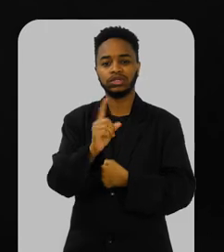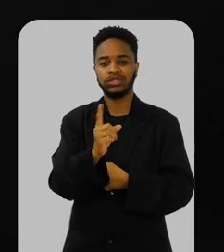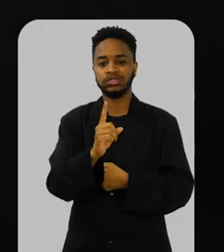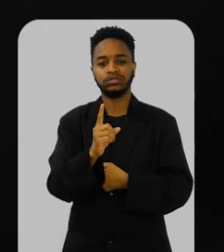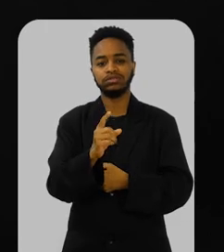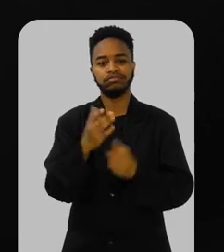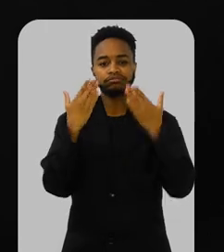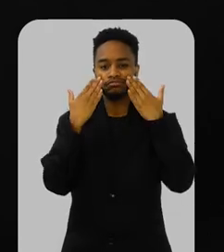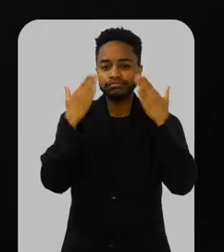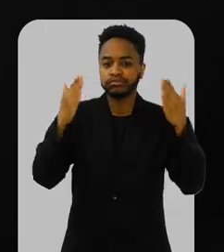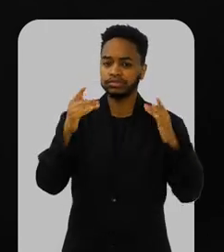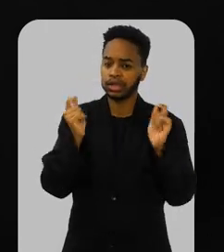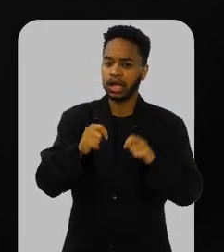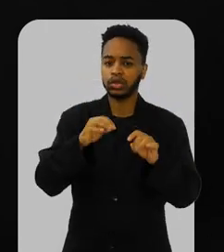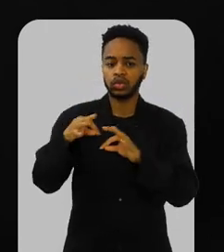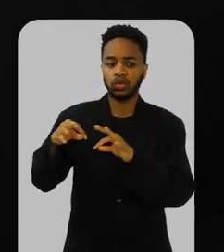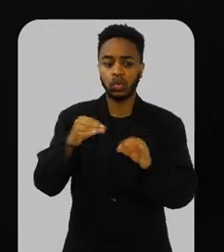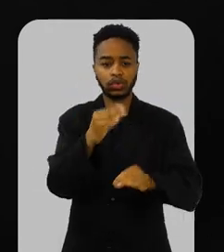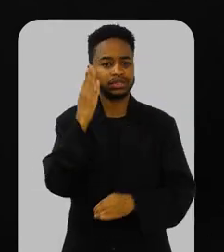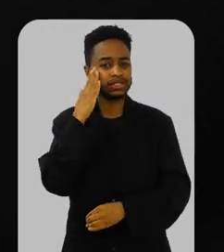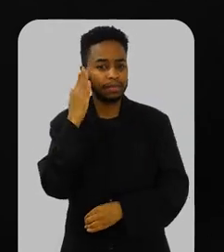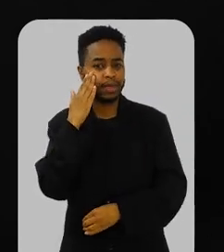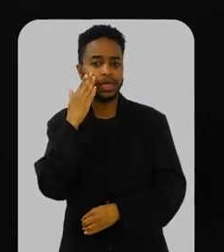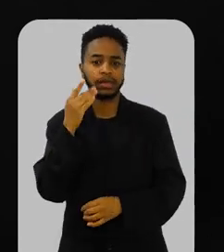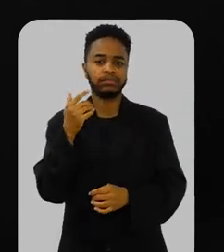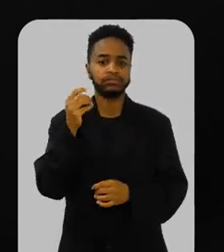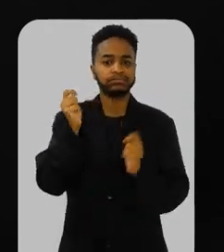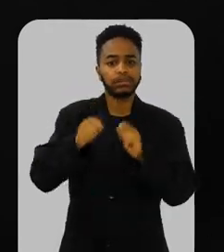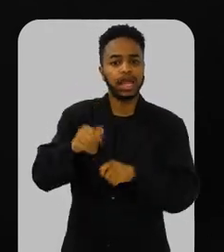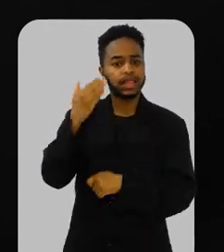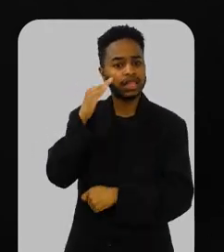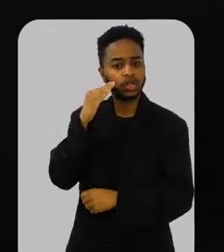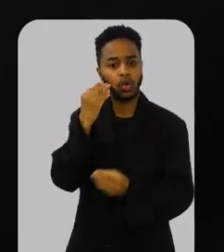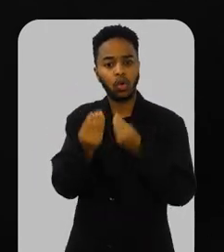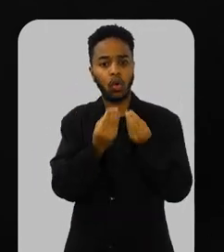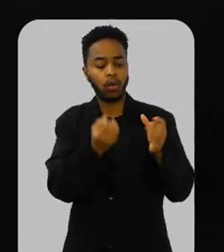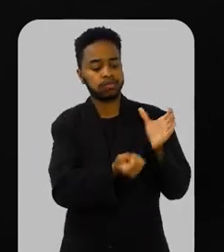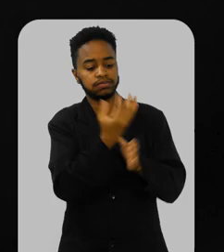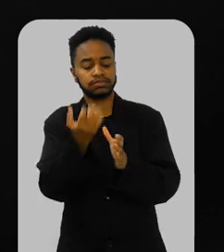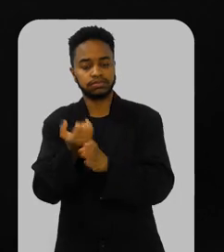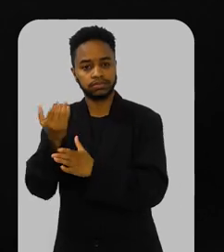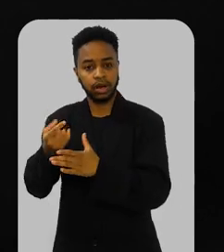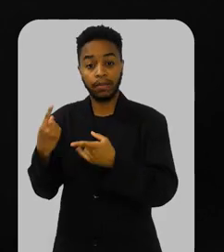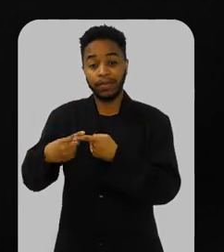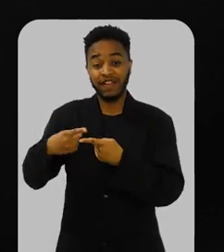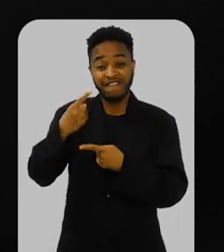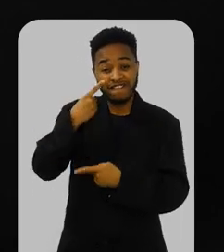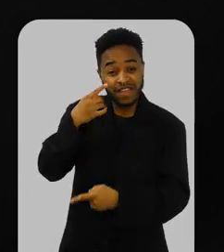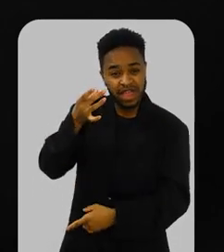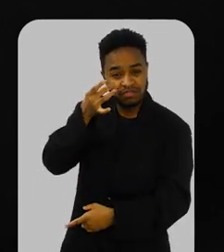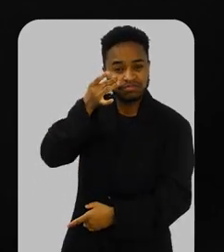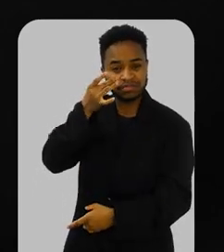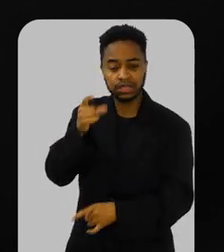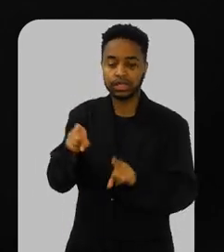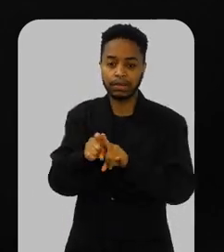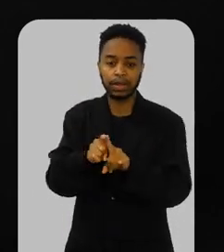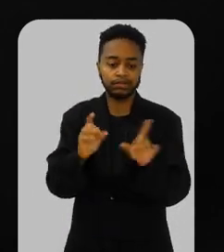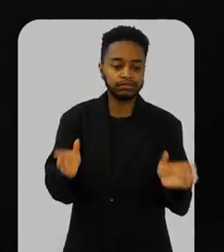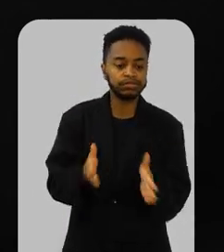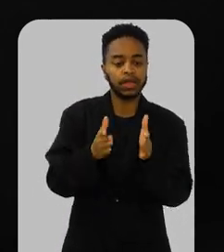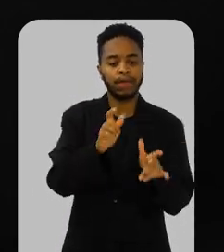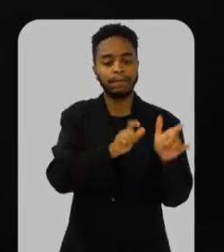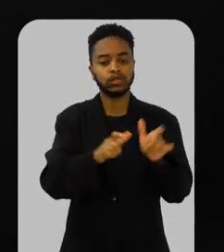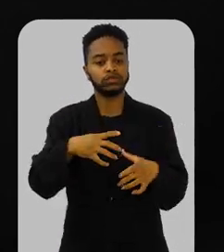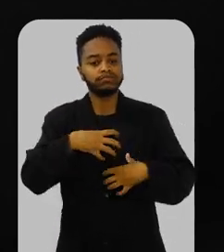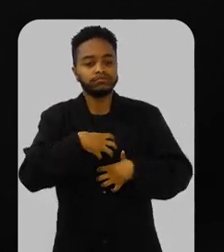vê, ninguém pode saber onde é que é, ninguém consegue entender de onde surge aquilo tudo. O ver, fazer também apaixona as pessoas, e